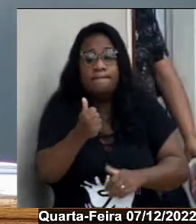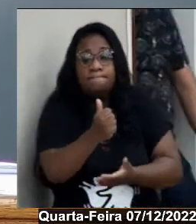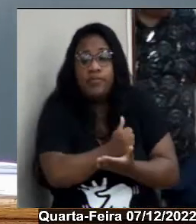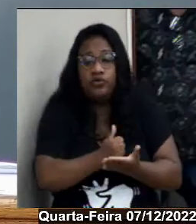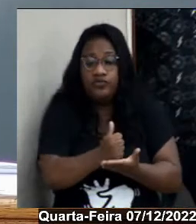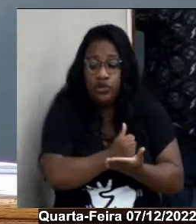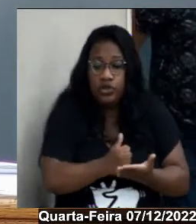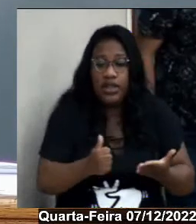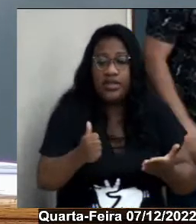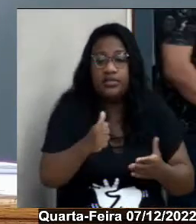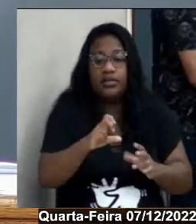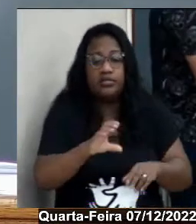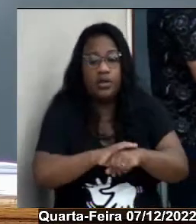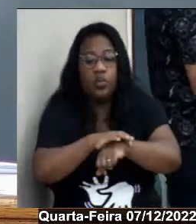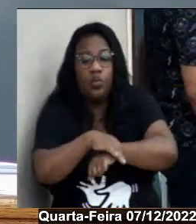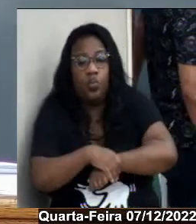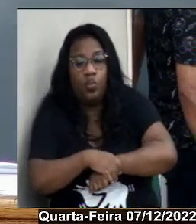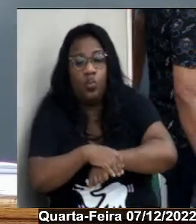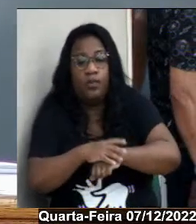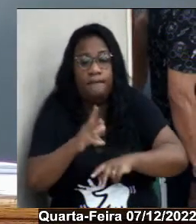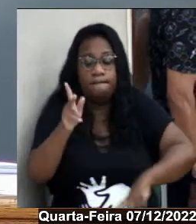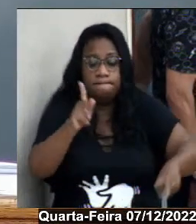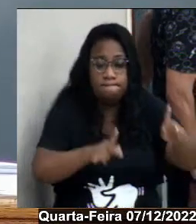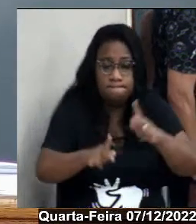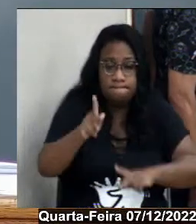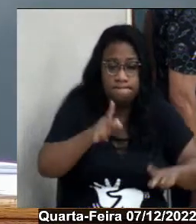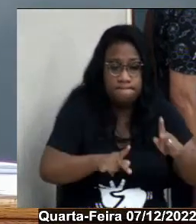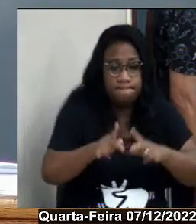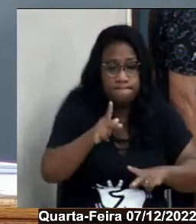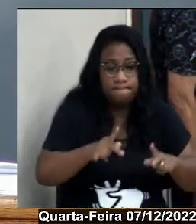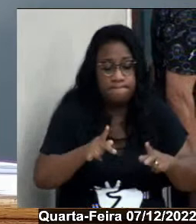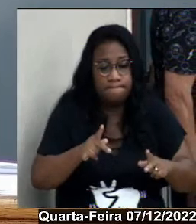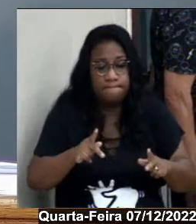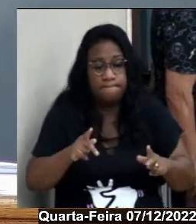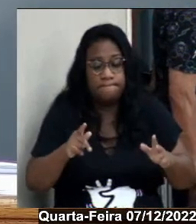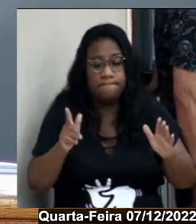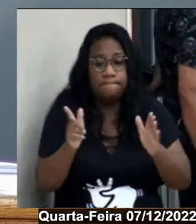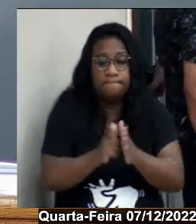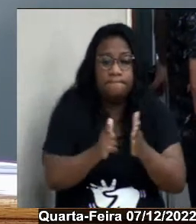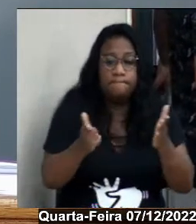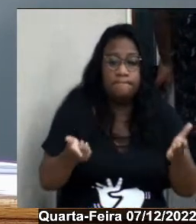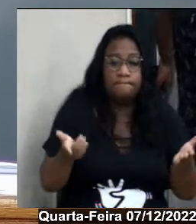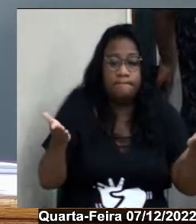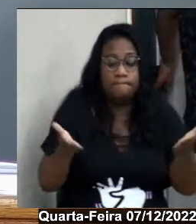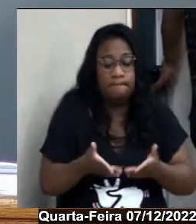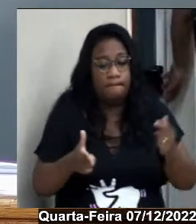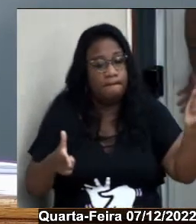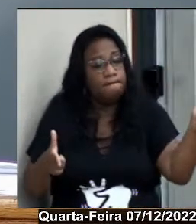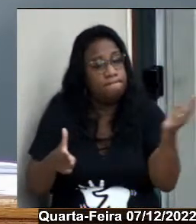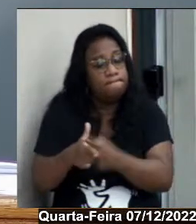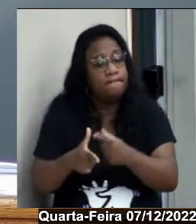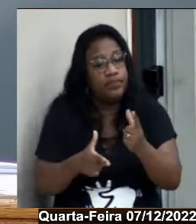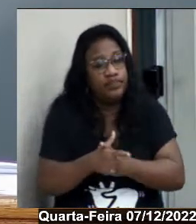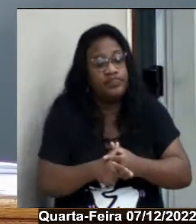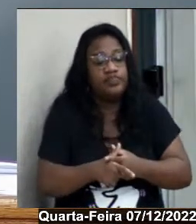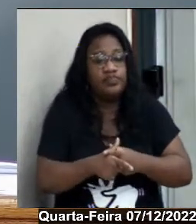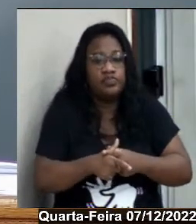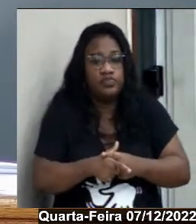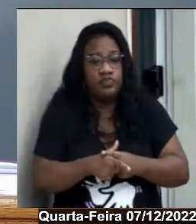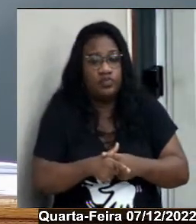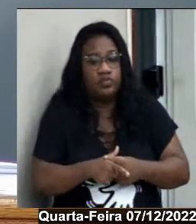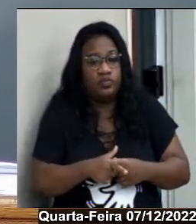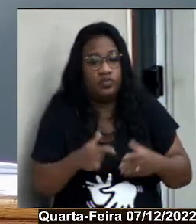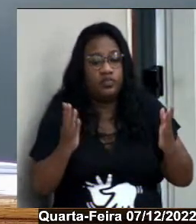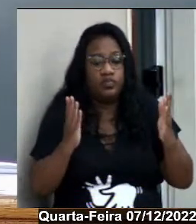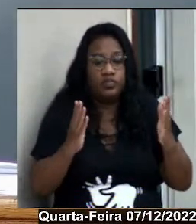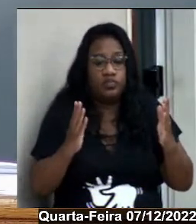isenta profissionais da segurança pública do pagamento de impostos de renda, da entrega de declaração anual, considerando que